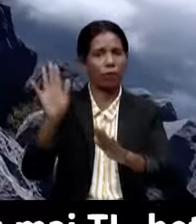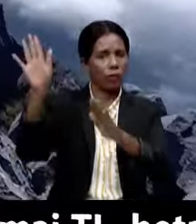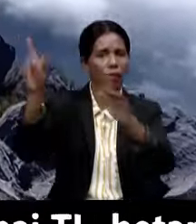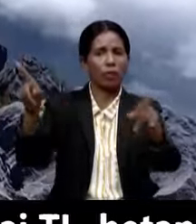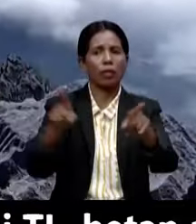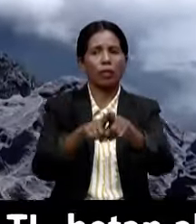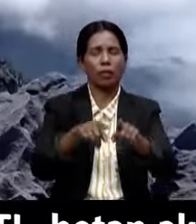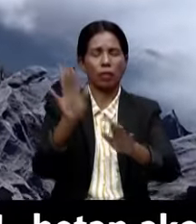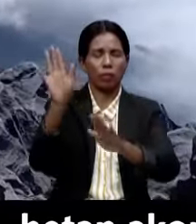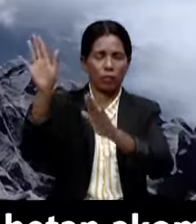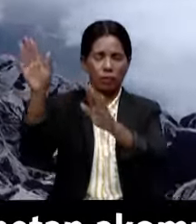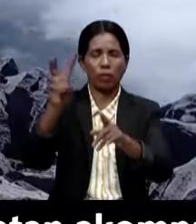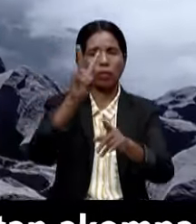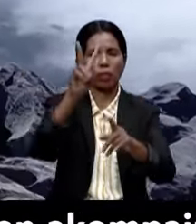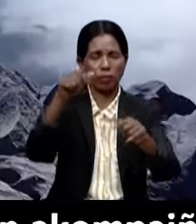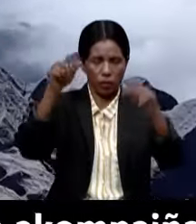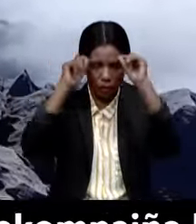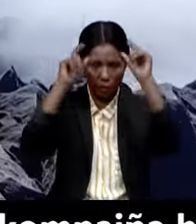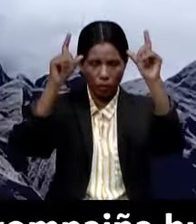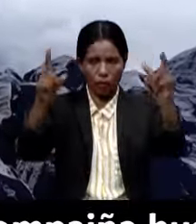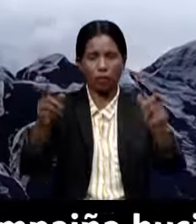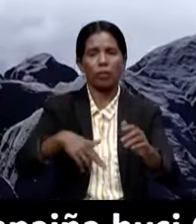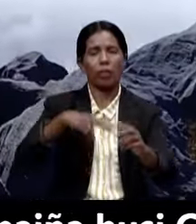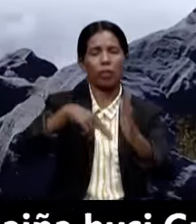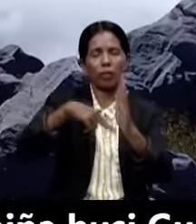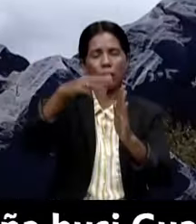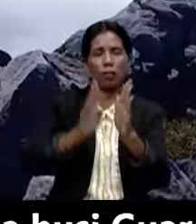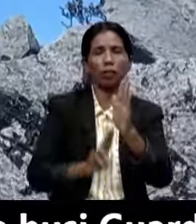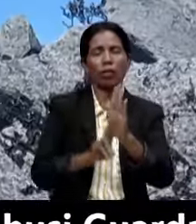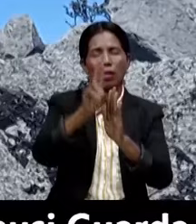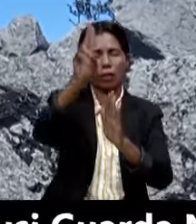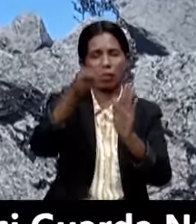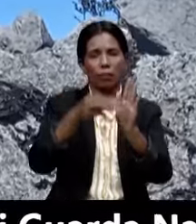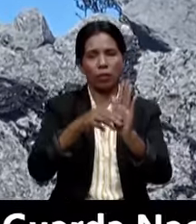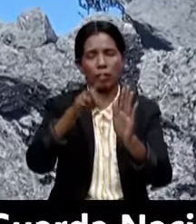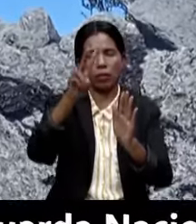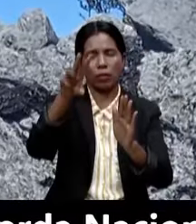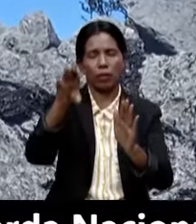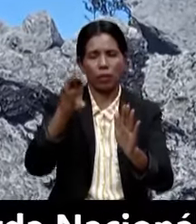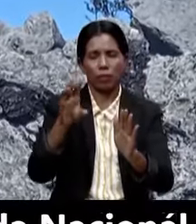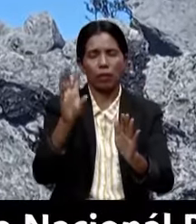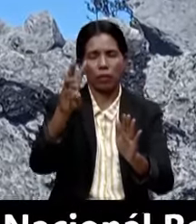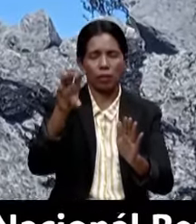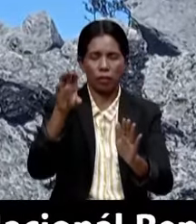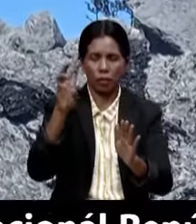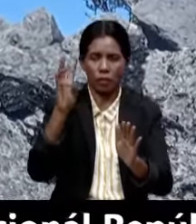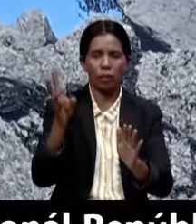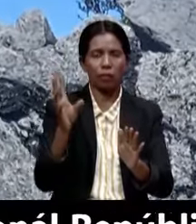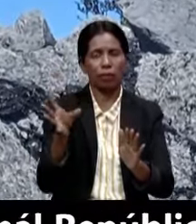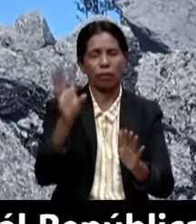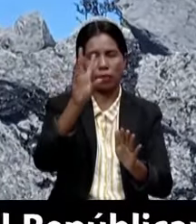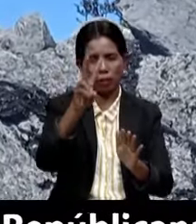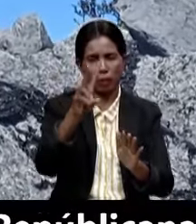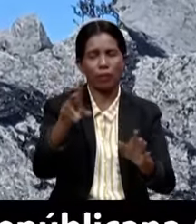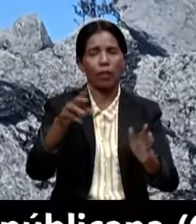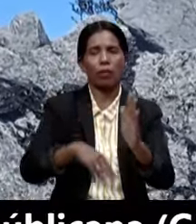dar foho as segundo ia Timor Leste konya as metro rehun rua atusia nenulo resintolo foho matibian mos